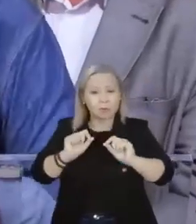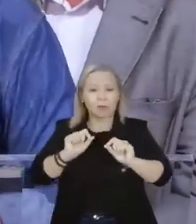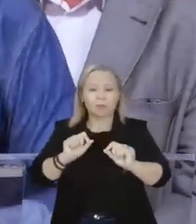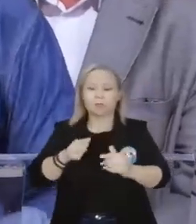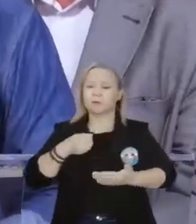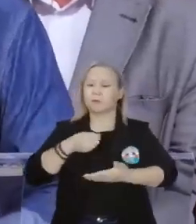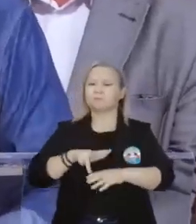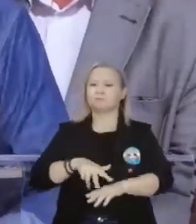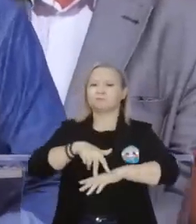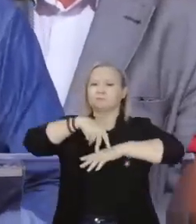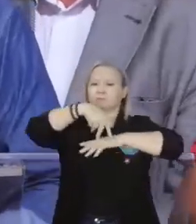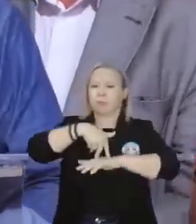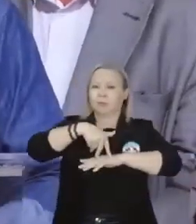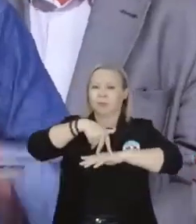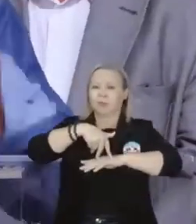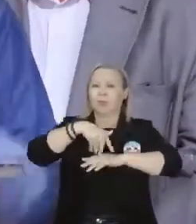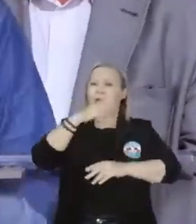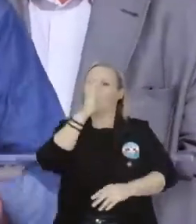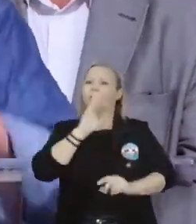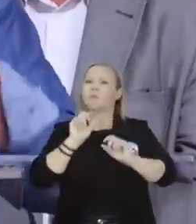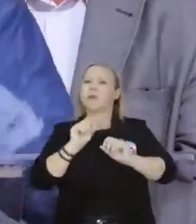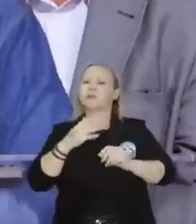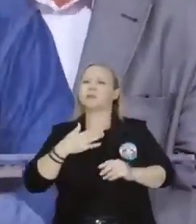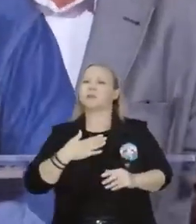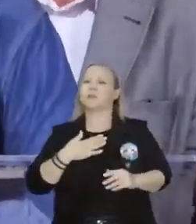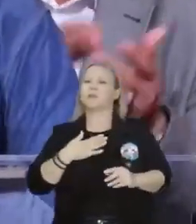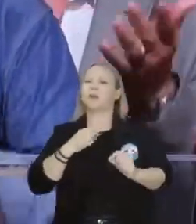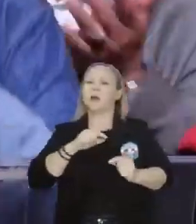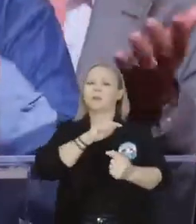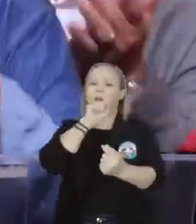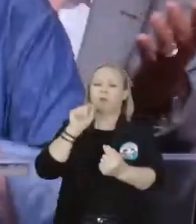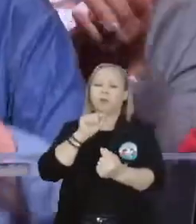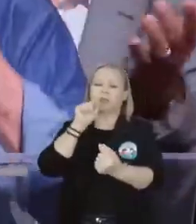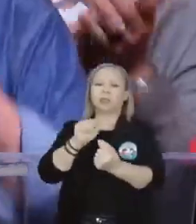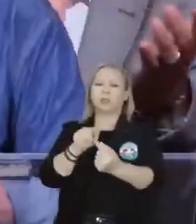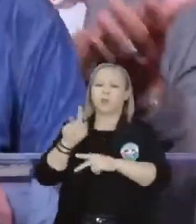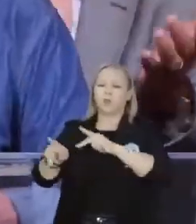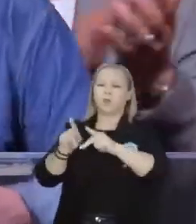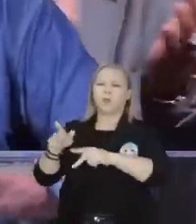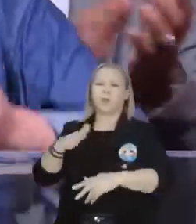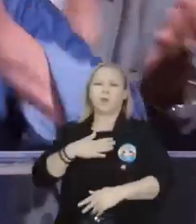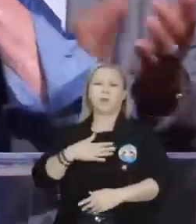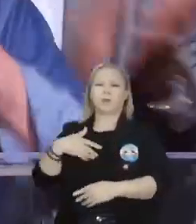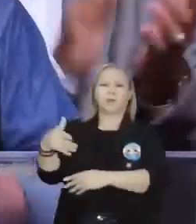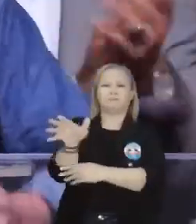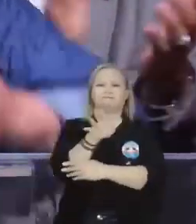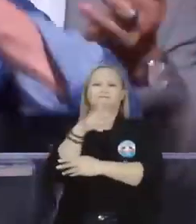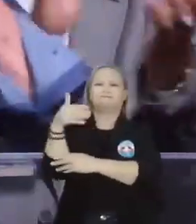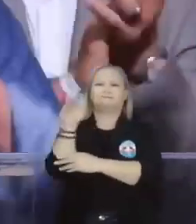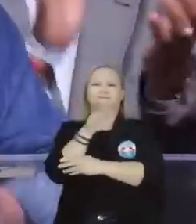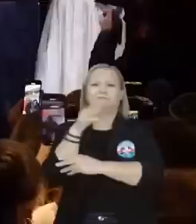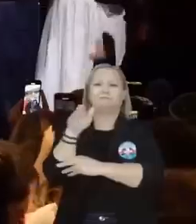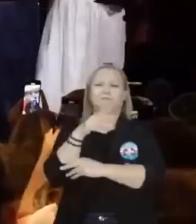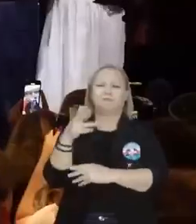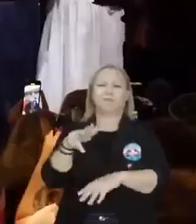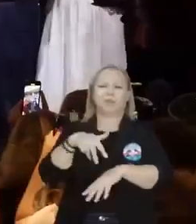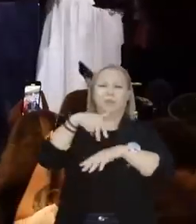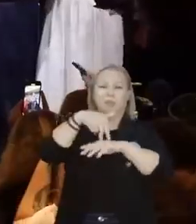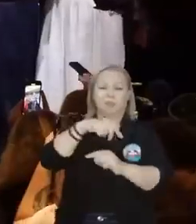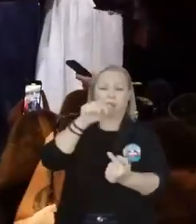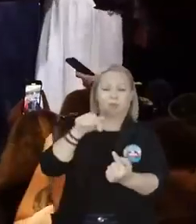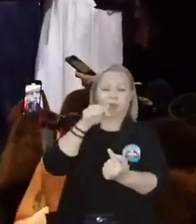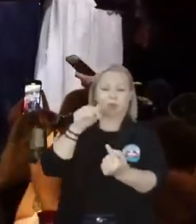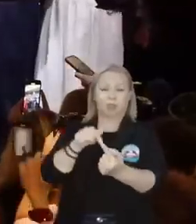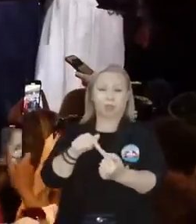Brasil é a minha causa. O povo é a minha causa. E combater a miséria é a razão pela qual eu vou